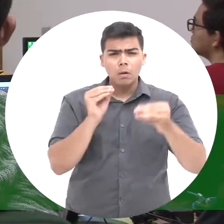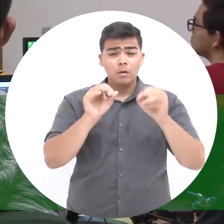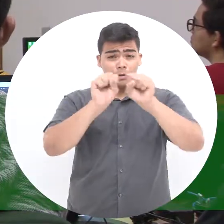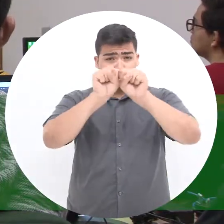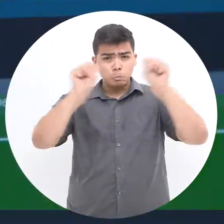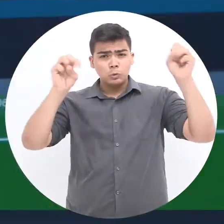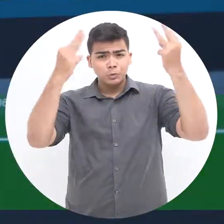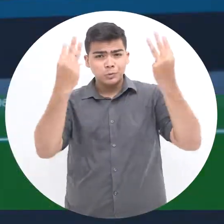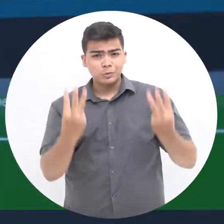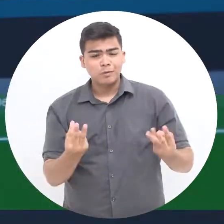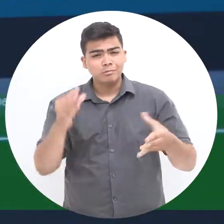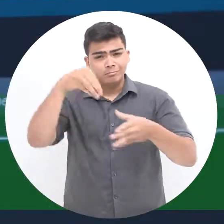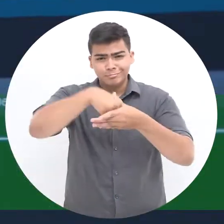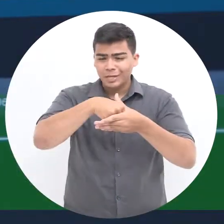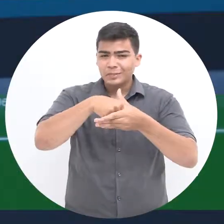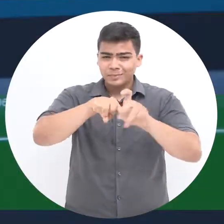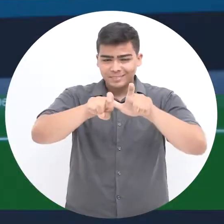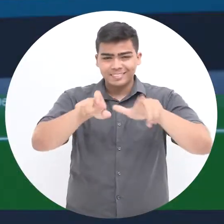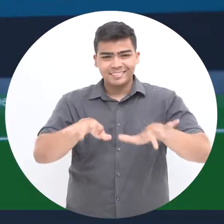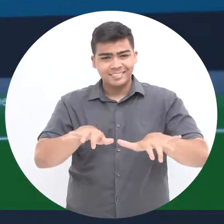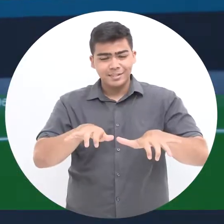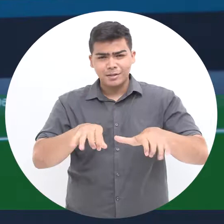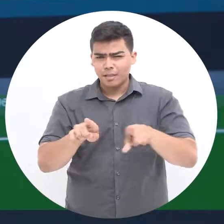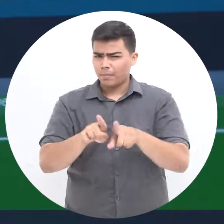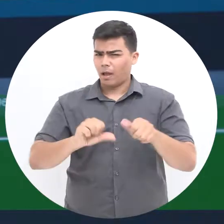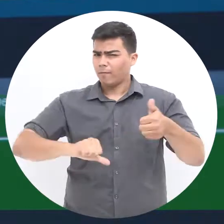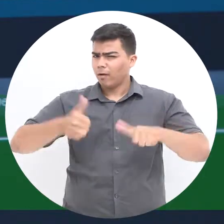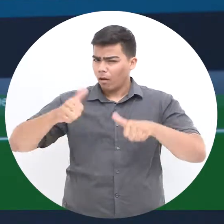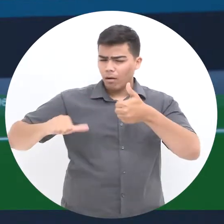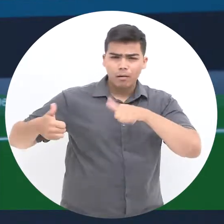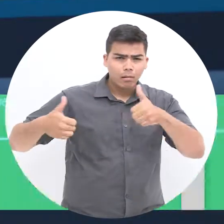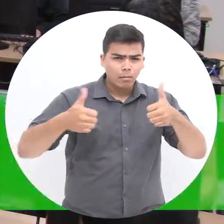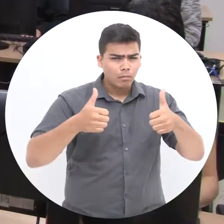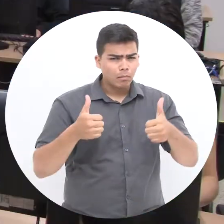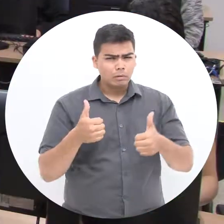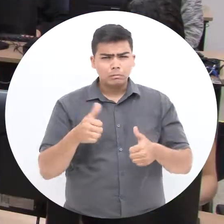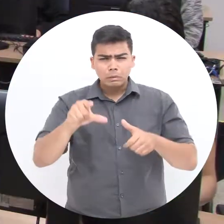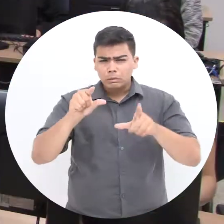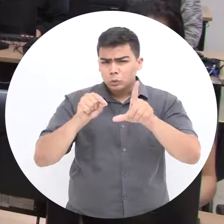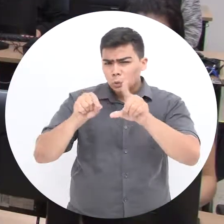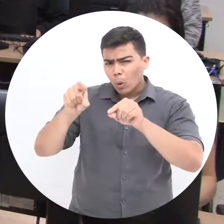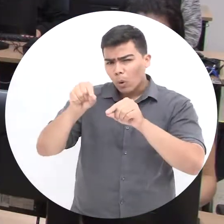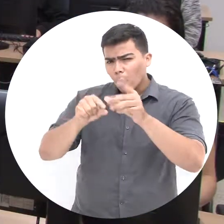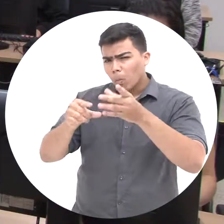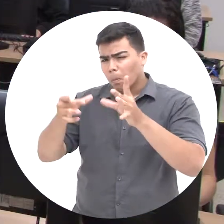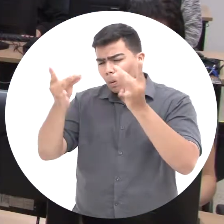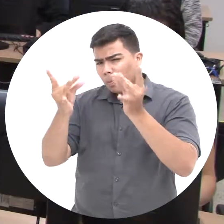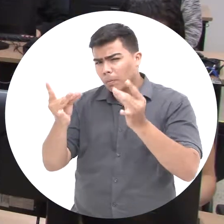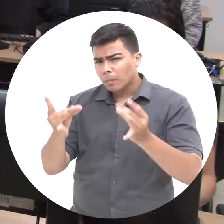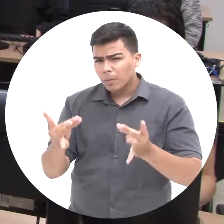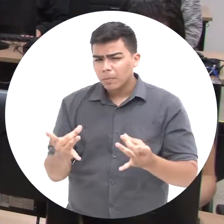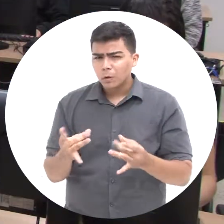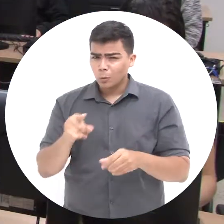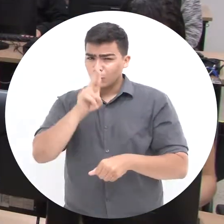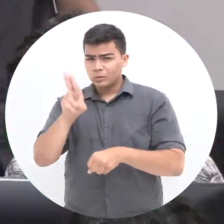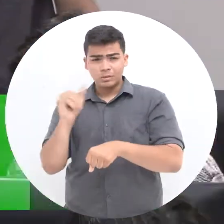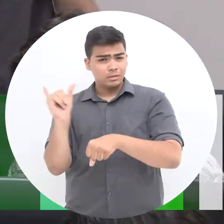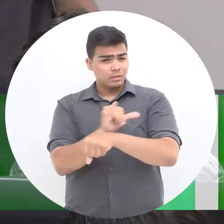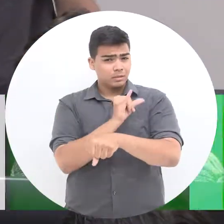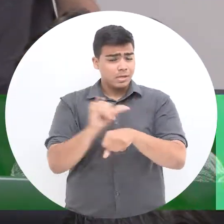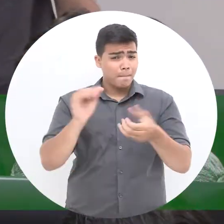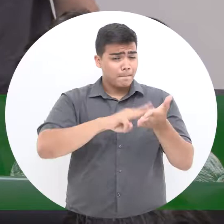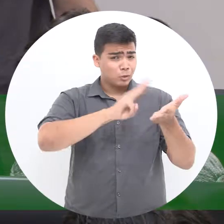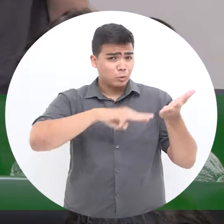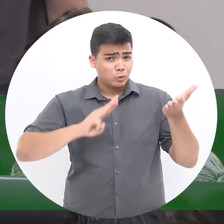em planta e mantém sistemas computacionais de informação avalia seleciona específica e utiliza metodologias